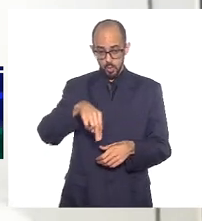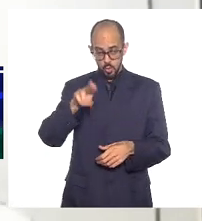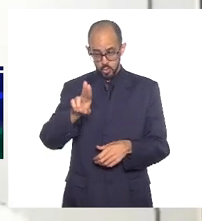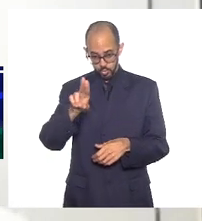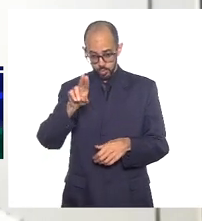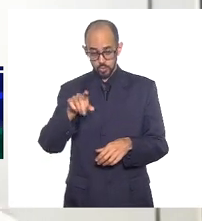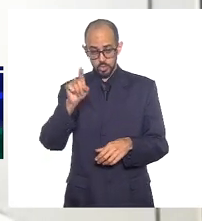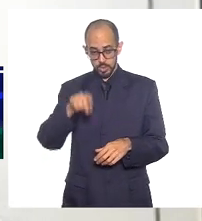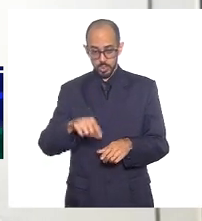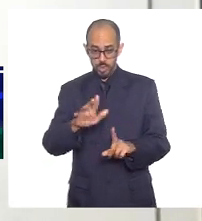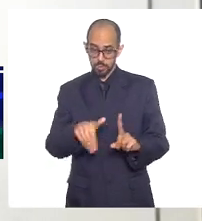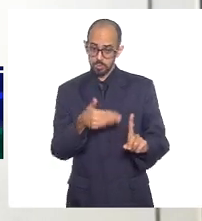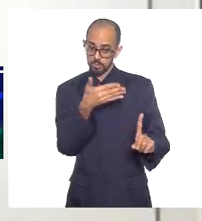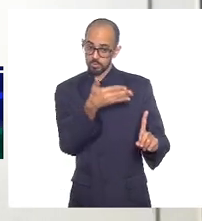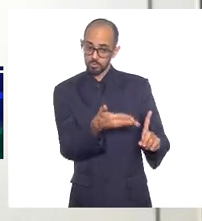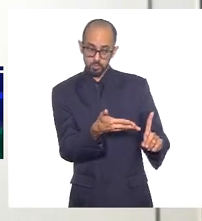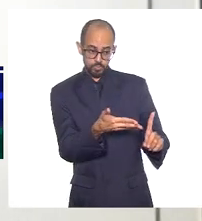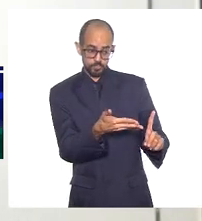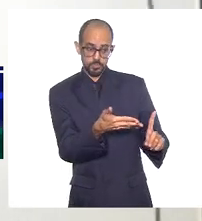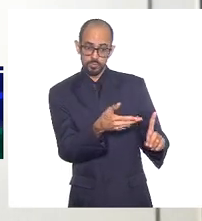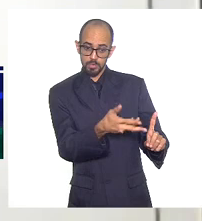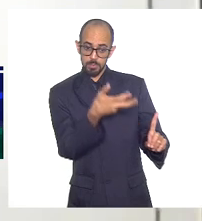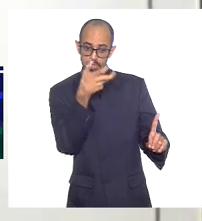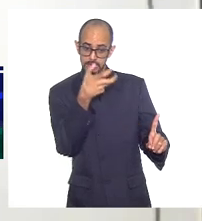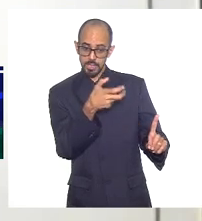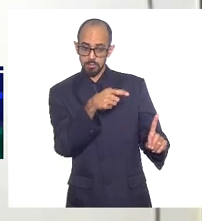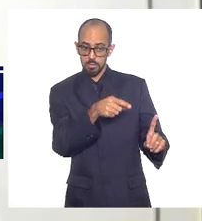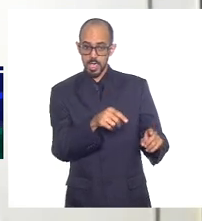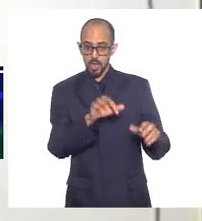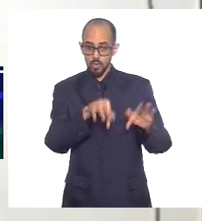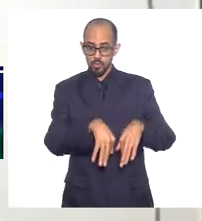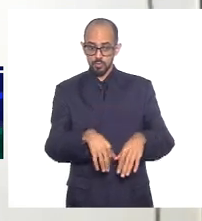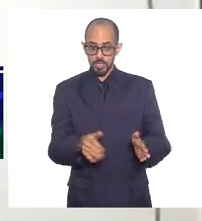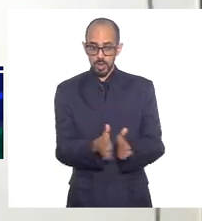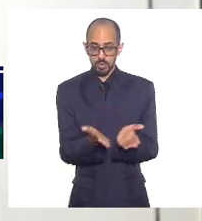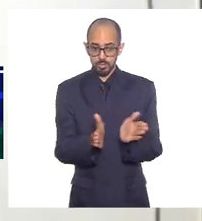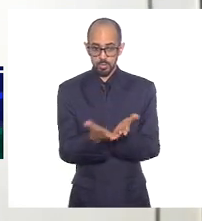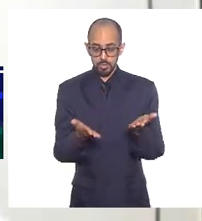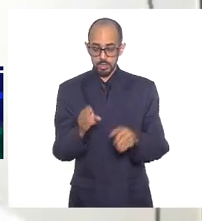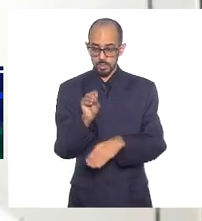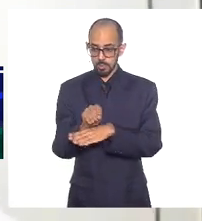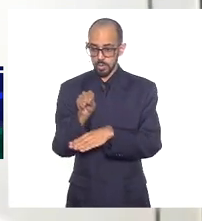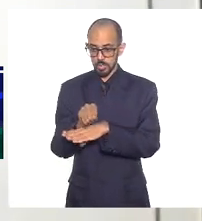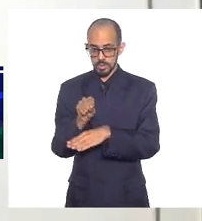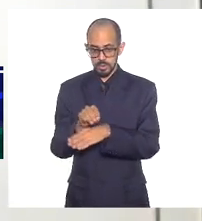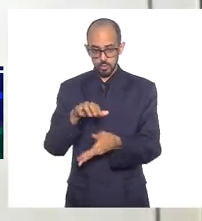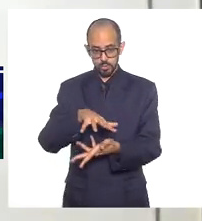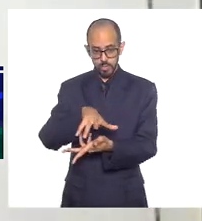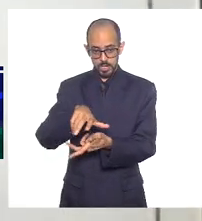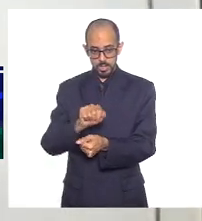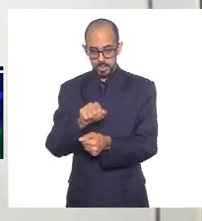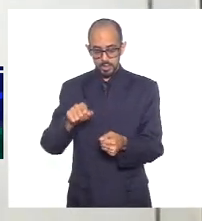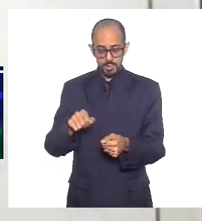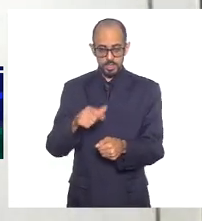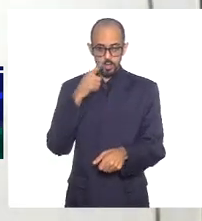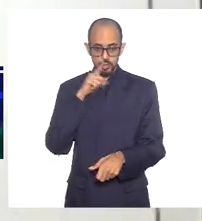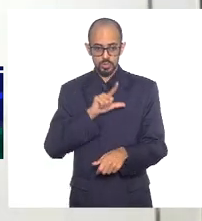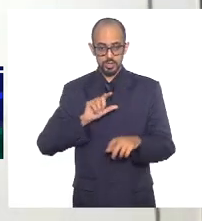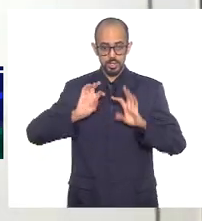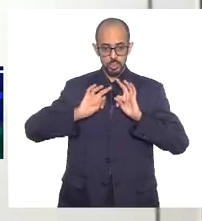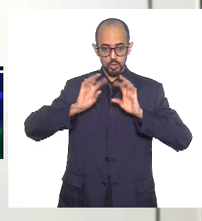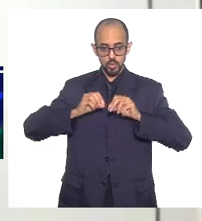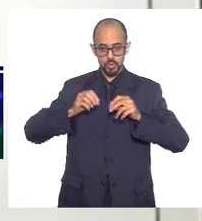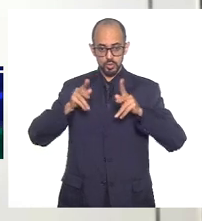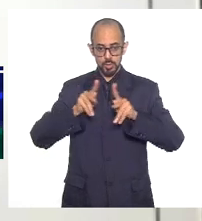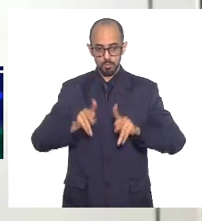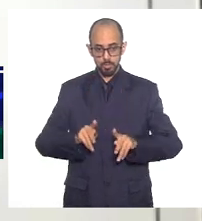representam um apelo a ação para acabar com a pobreza para proteger o planeta assegurar que todas as pessoas tenham paz